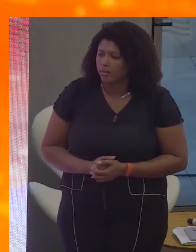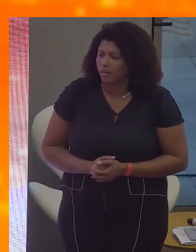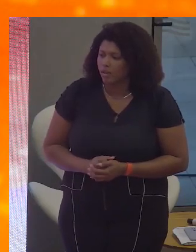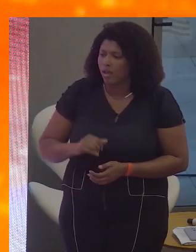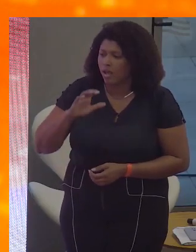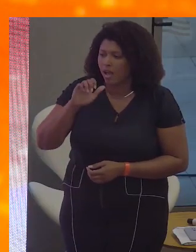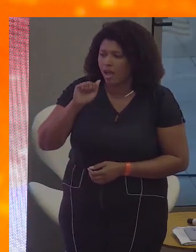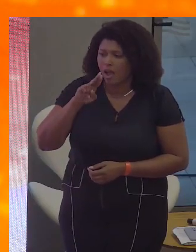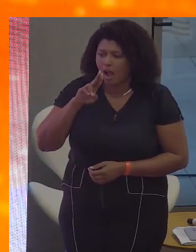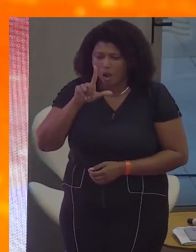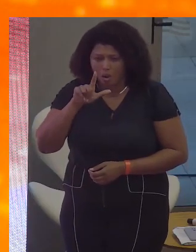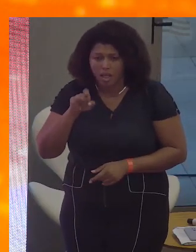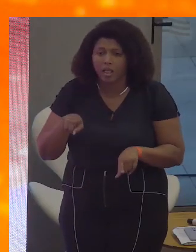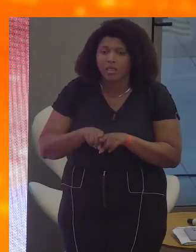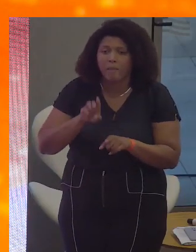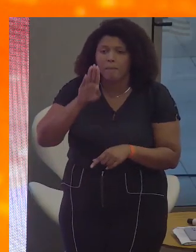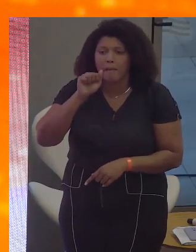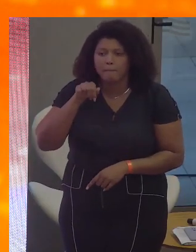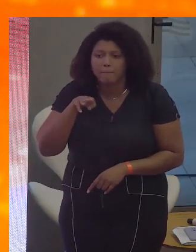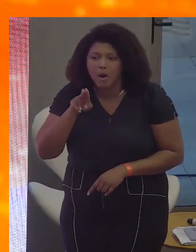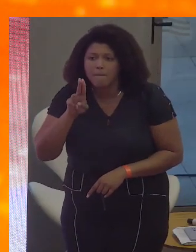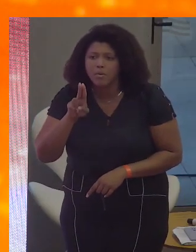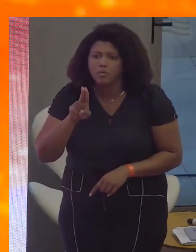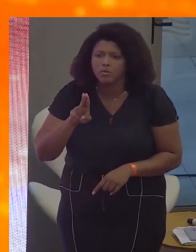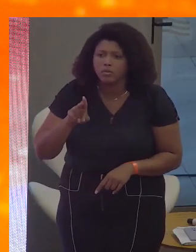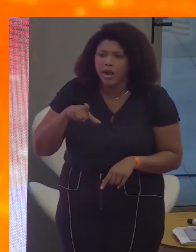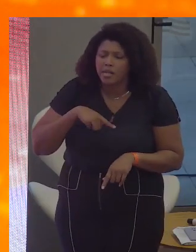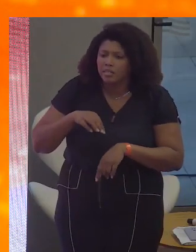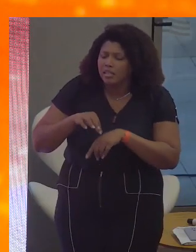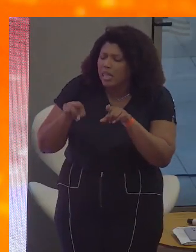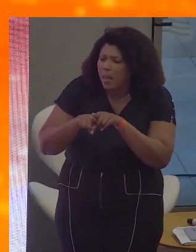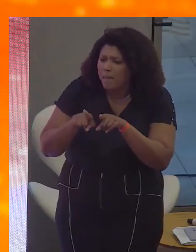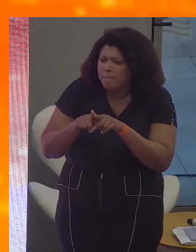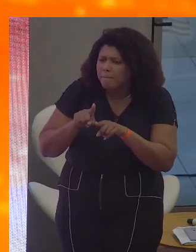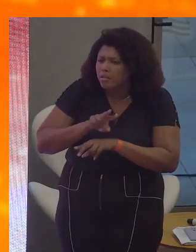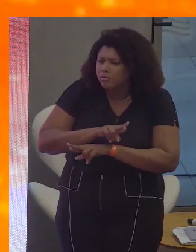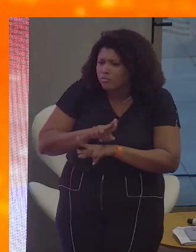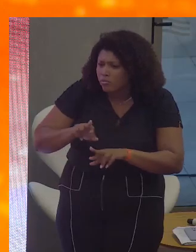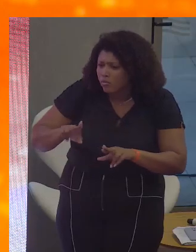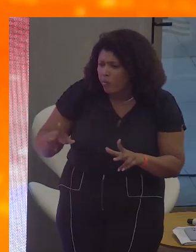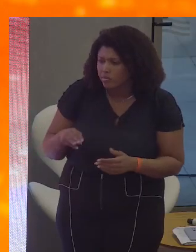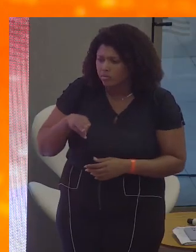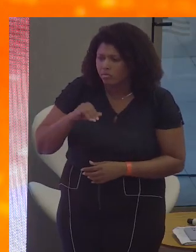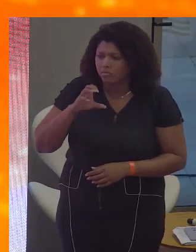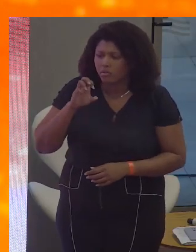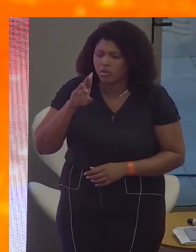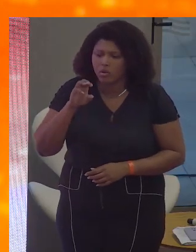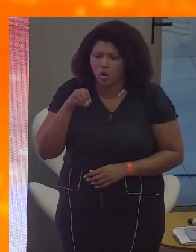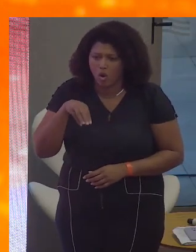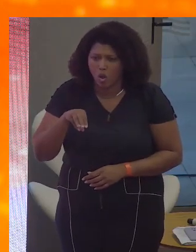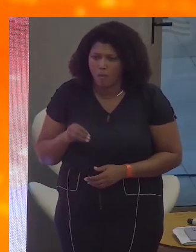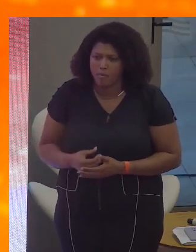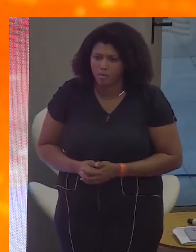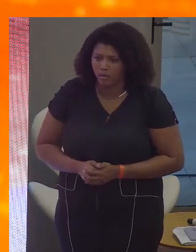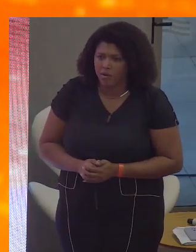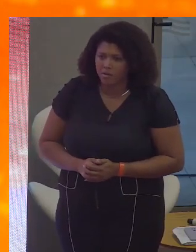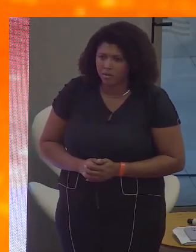caule de bambusa vulgaris, o caule de bambu, L-carnitina, iodo e crômio. Esse